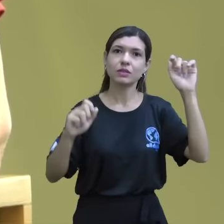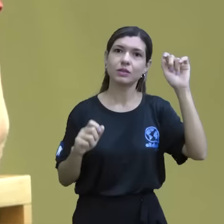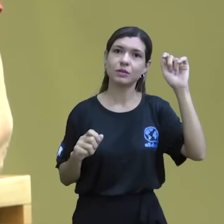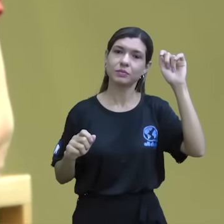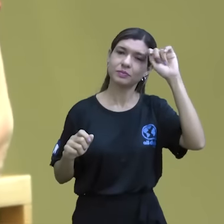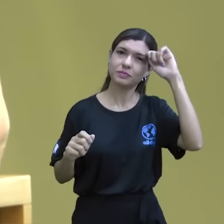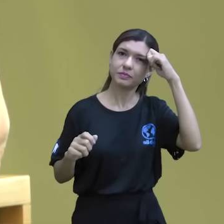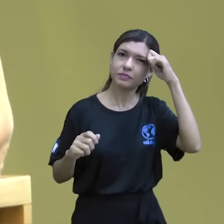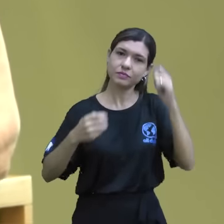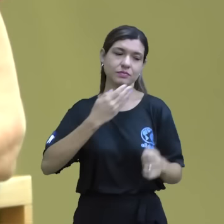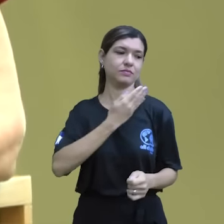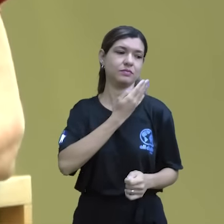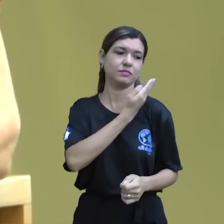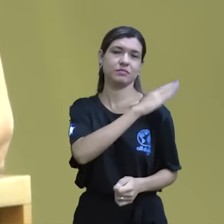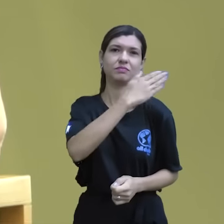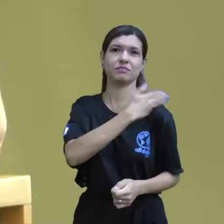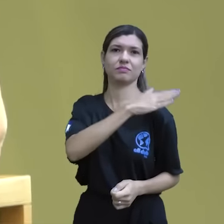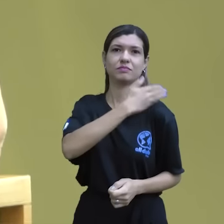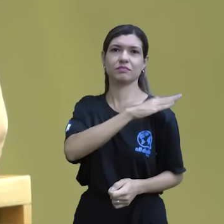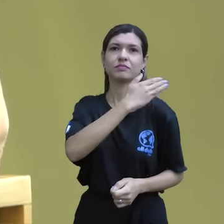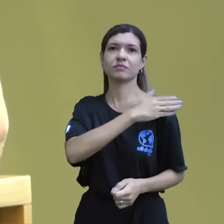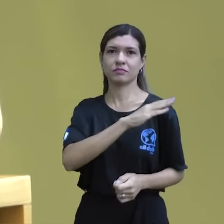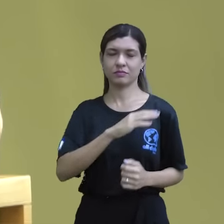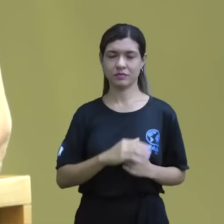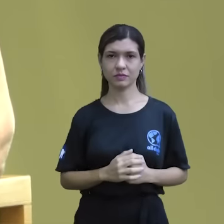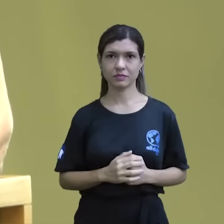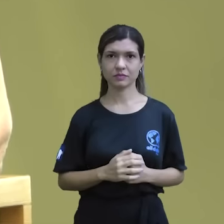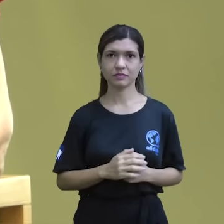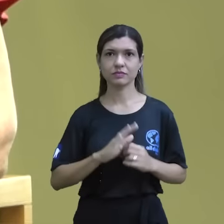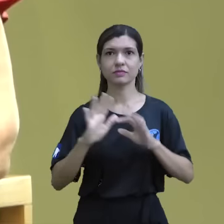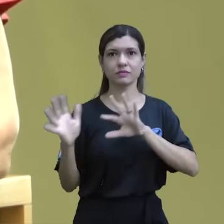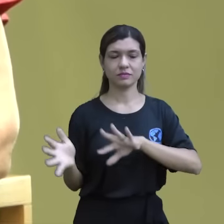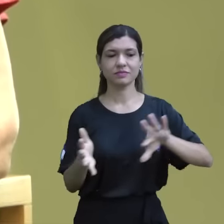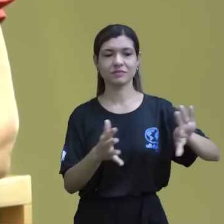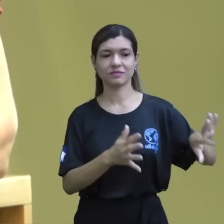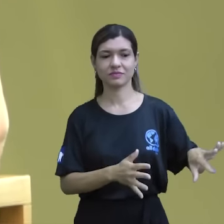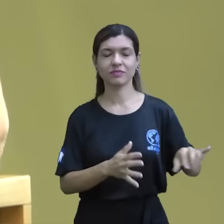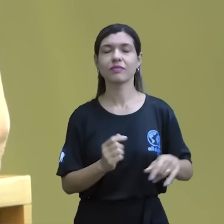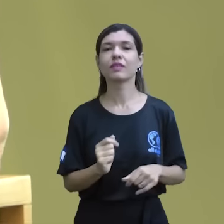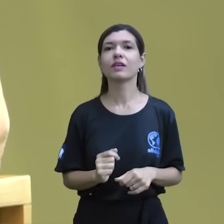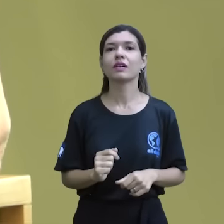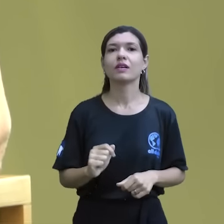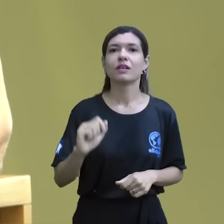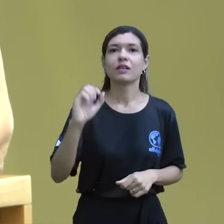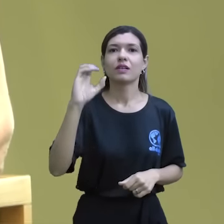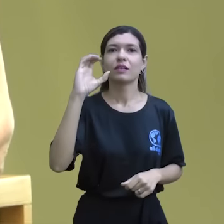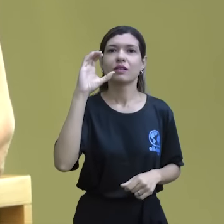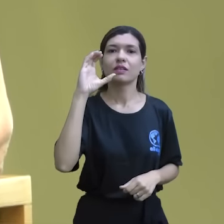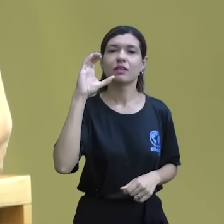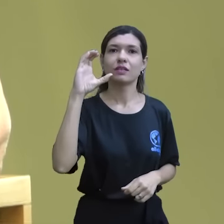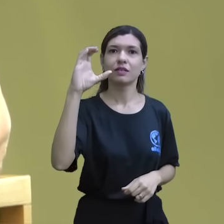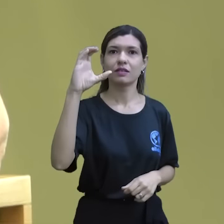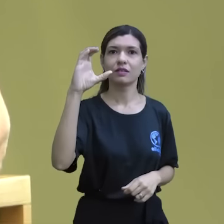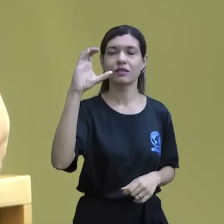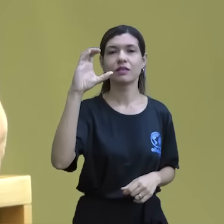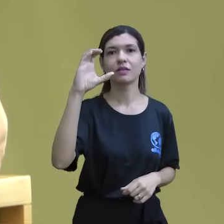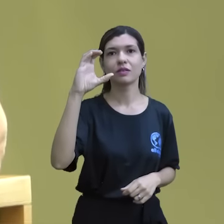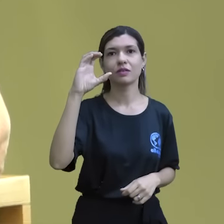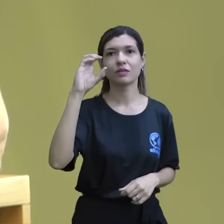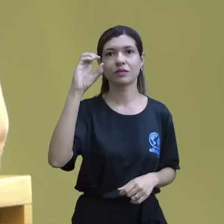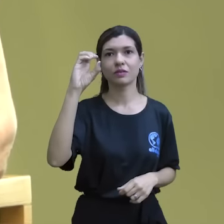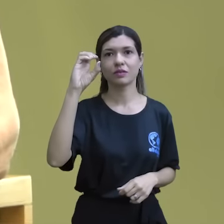e que ele bota até um pedaço de uma musiquinha, e é muito polêmico, né? Porque